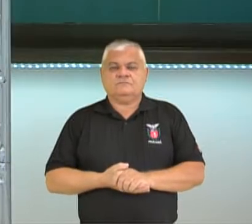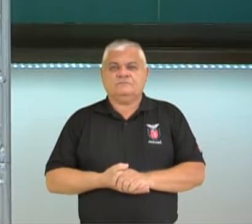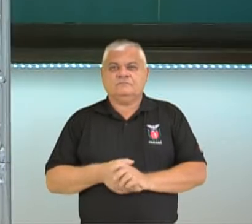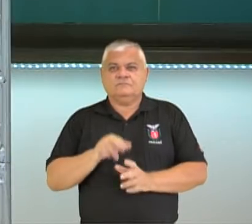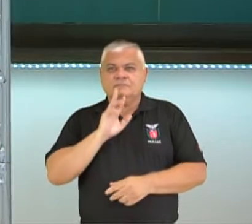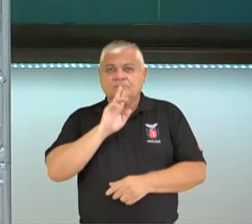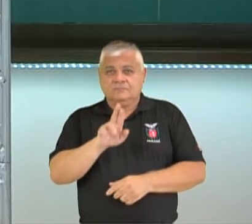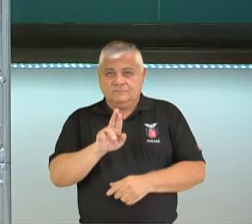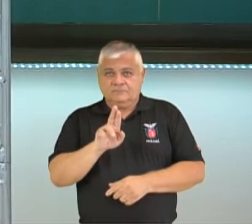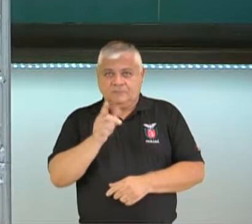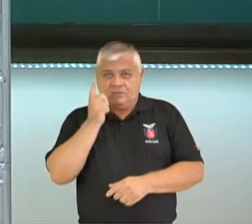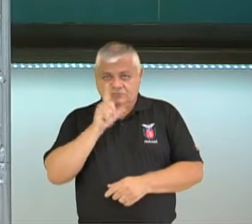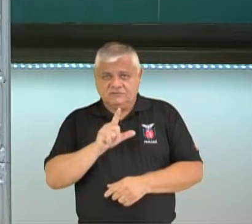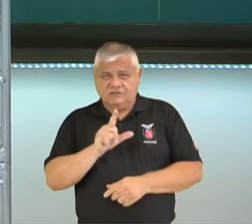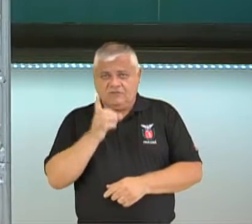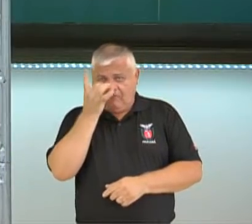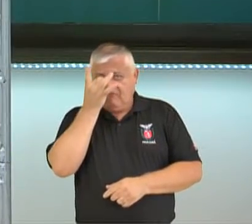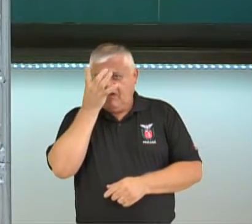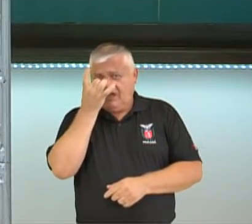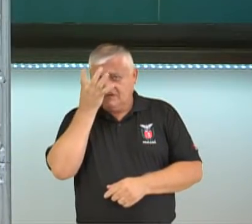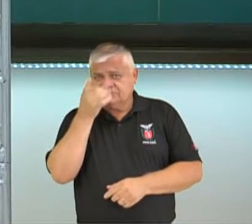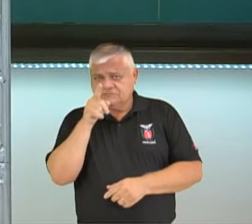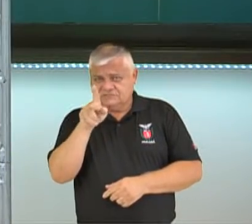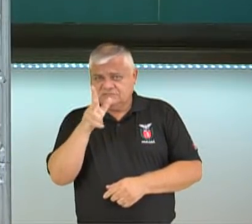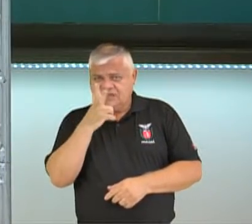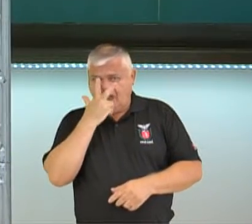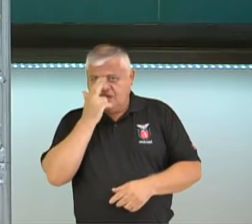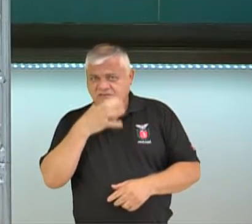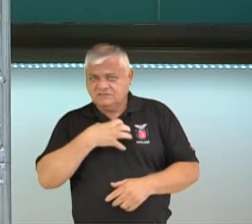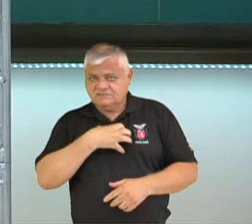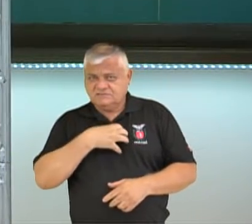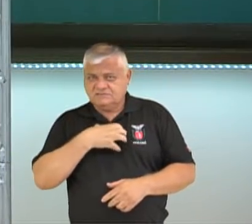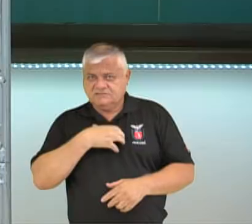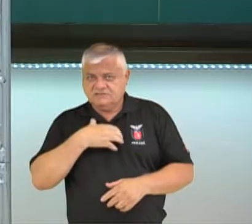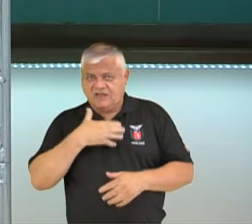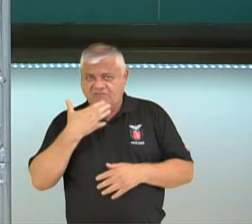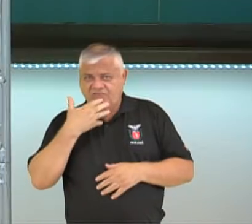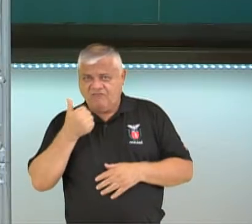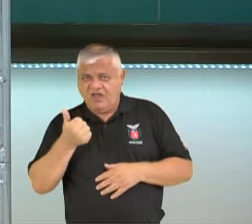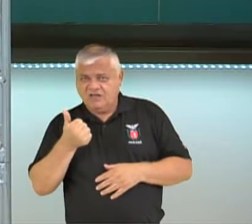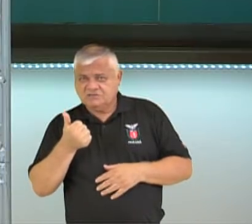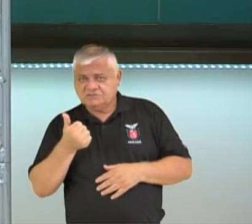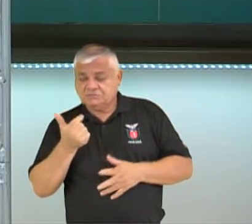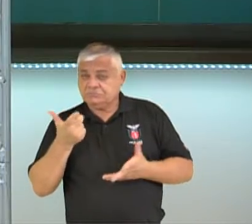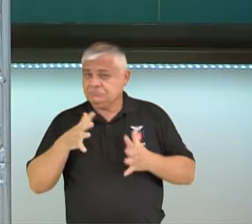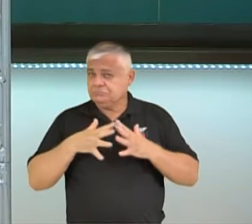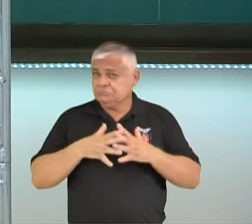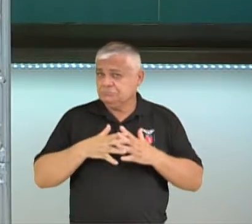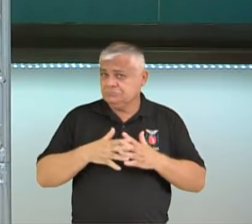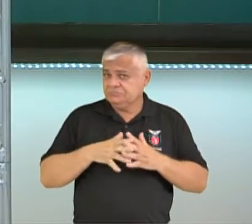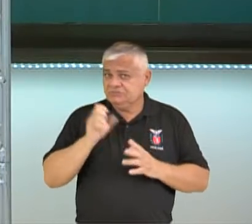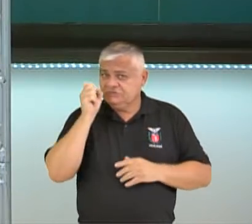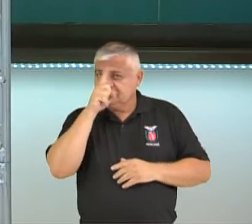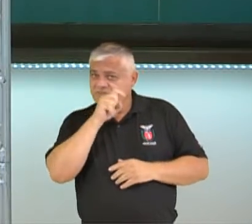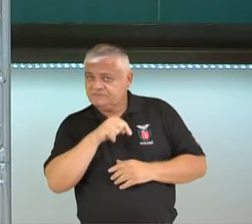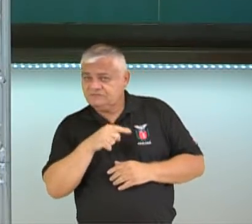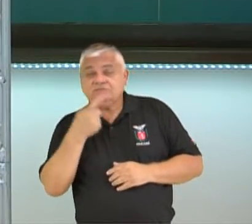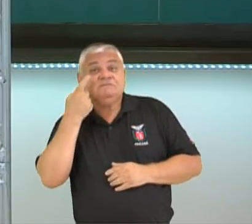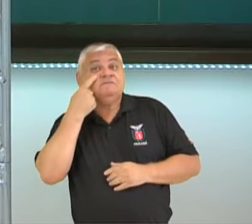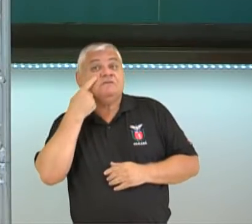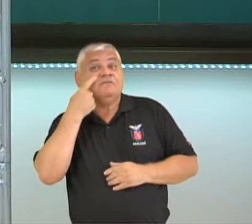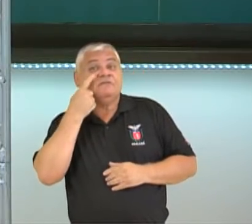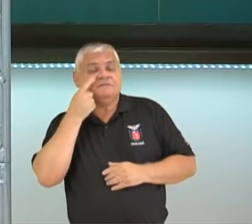respondeu Tava fácil você Achou fácil como um tinha muito texto para ler tava meio completo vamos ver vamos conferir então